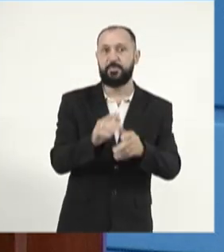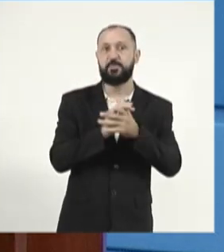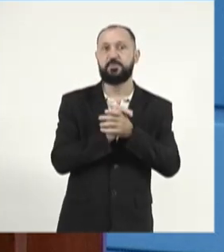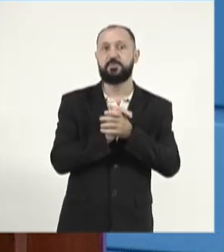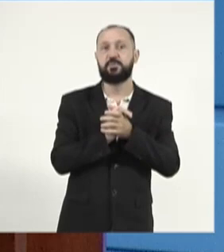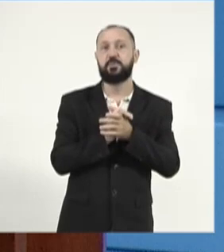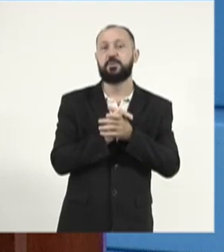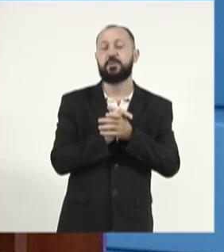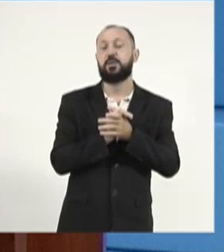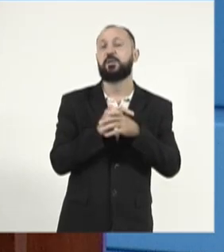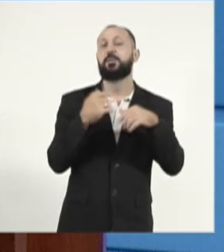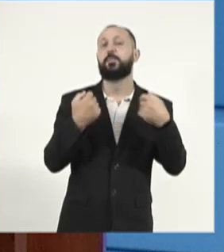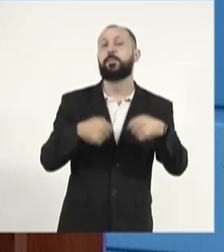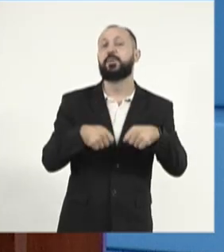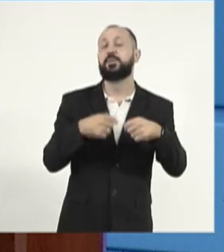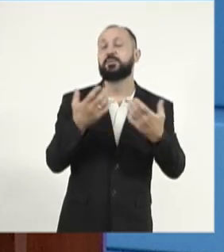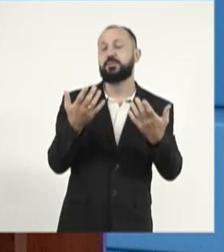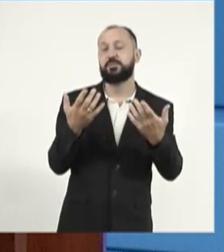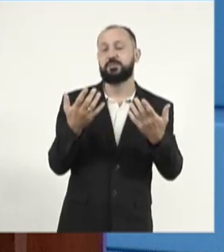gente também precisa